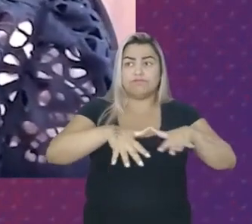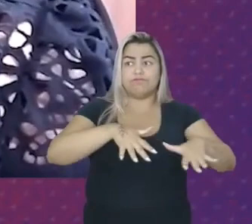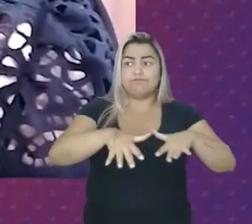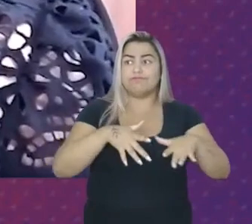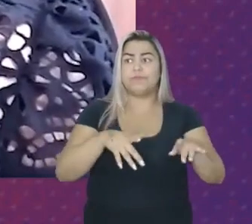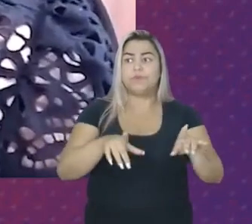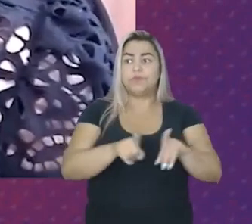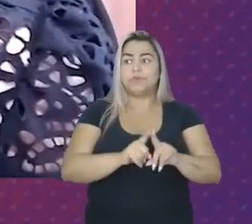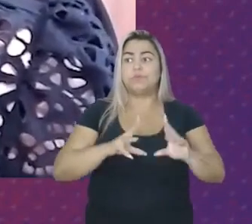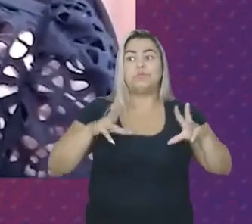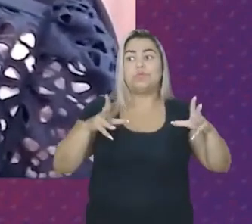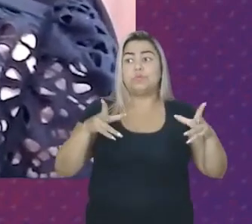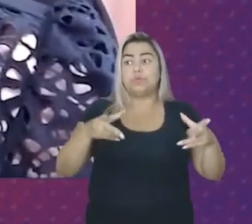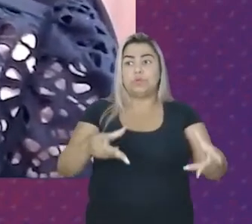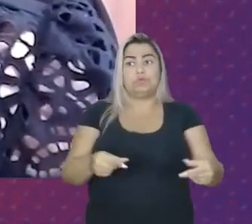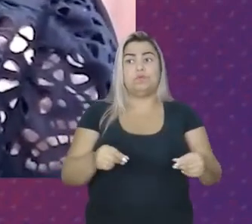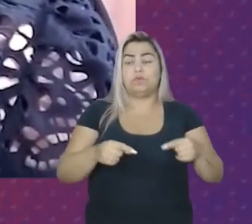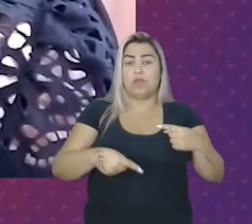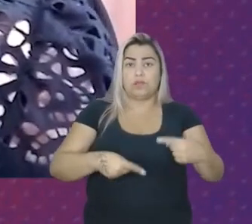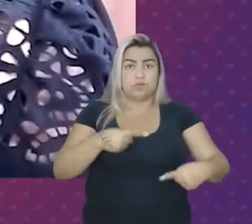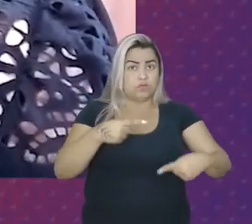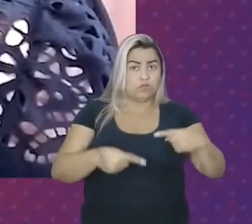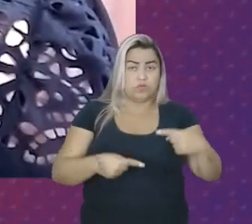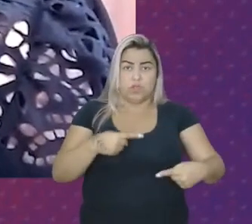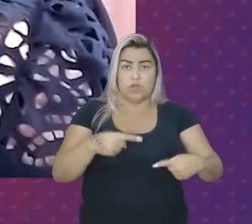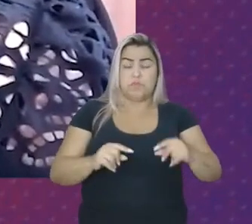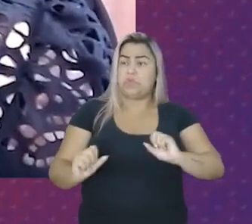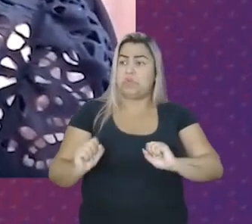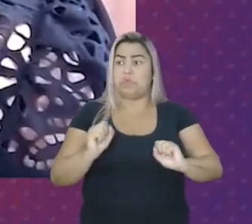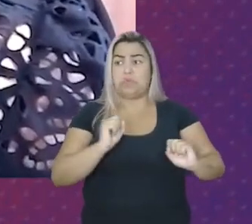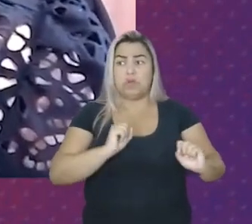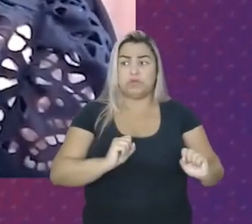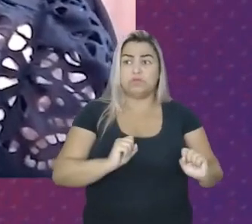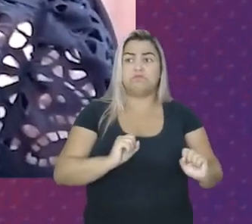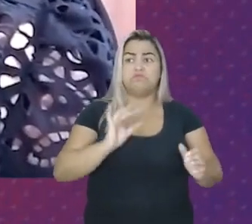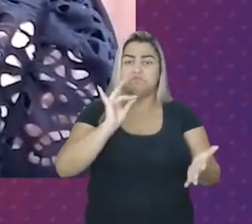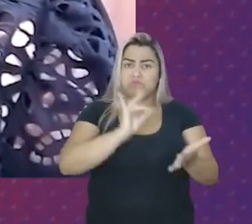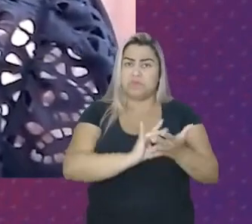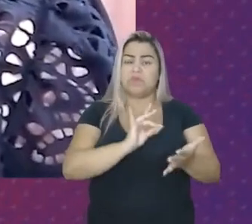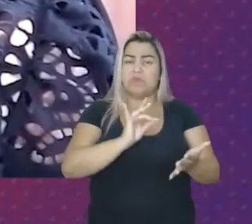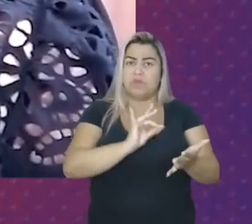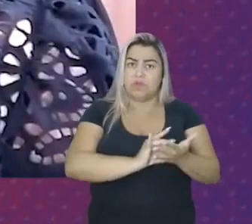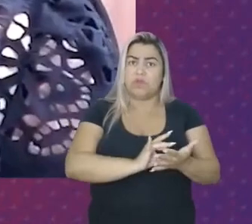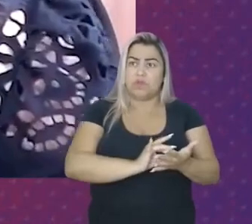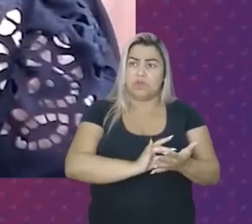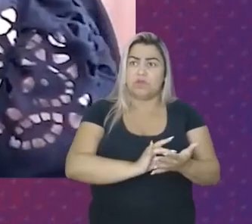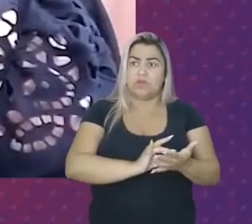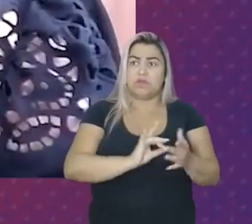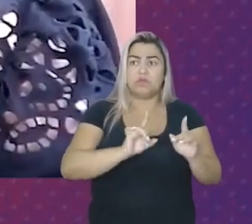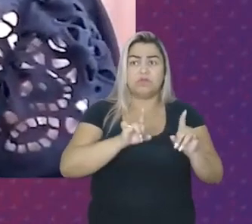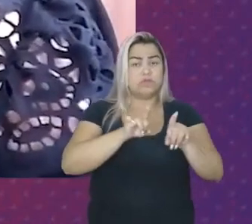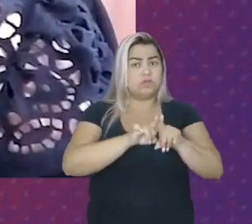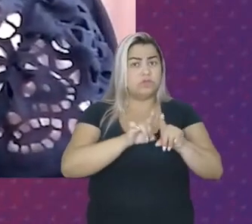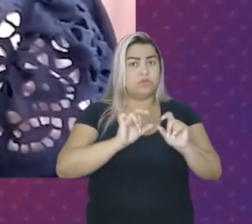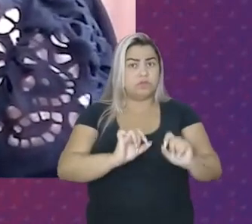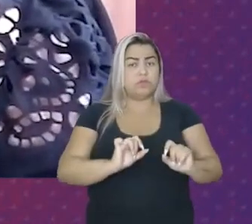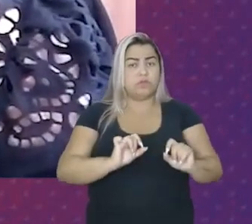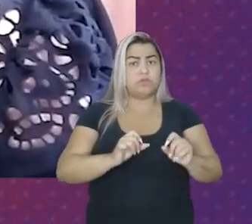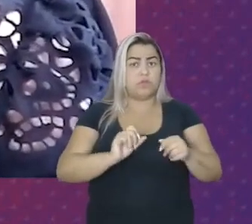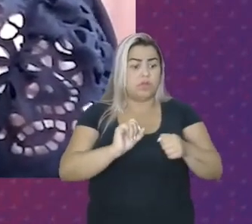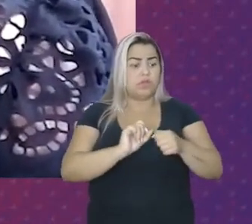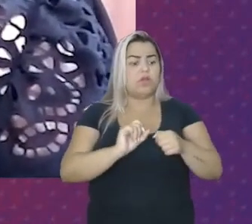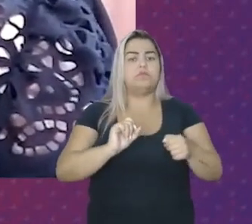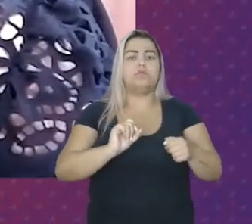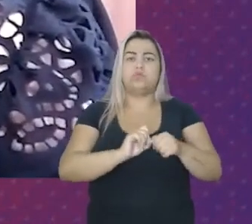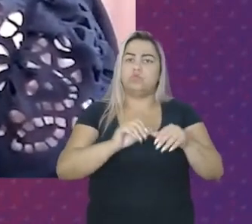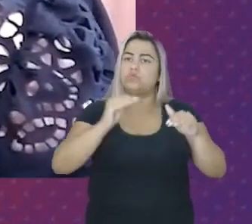envolver a todos nessas discussões para que possamos ter, de fato, implementado essa política